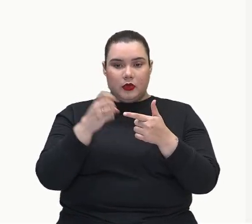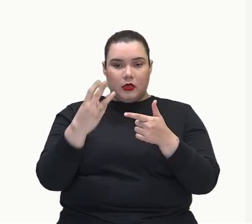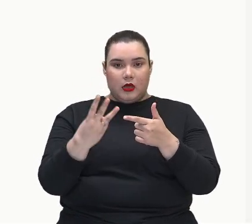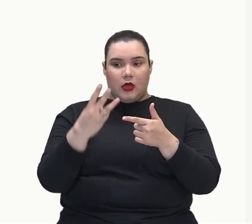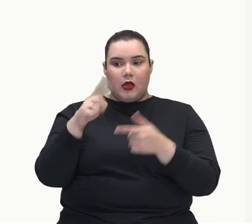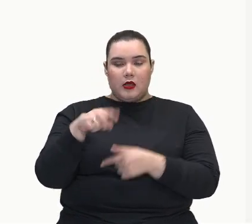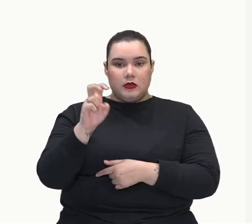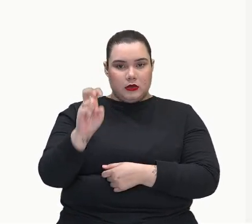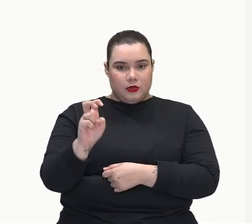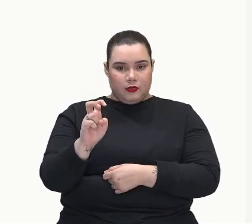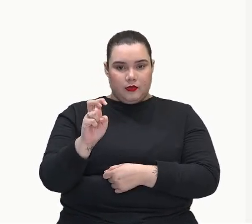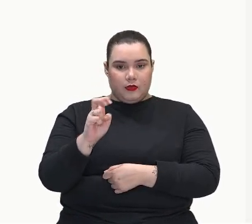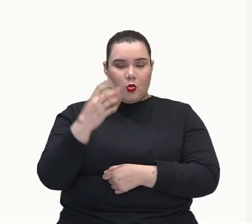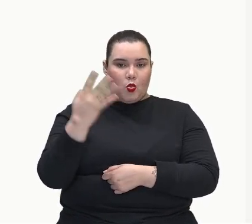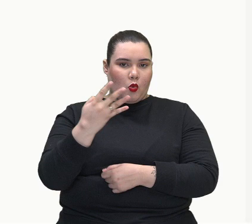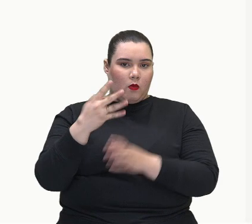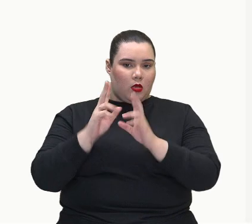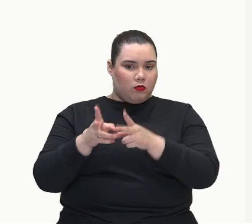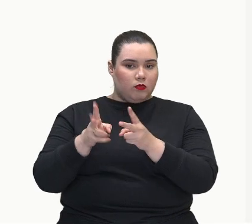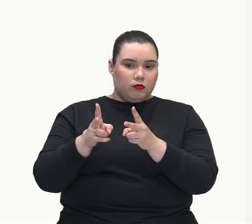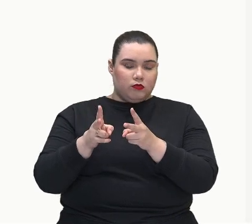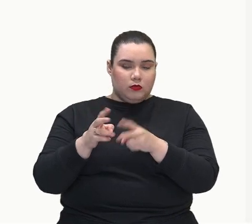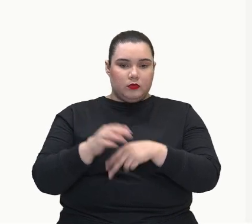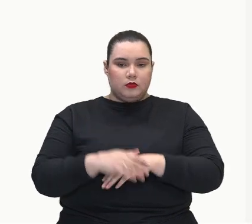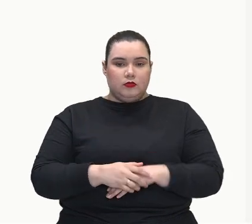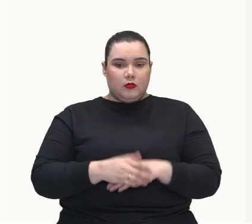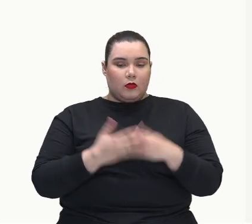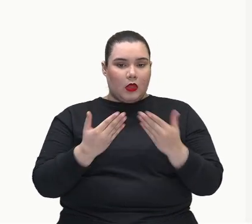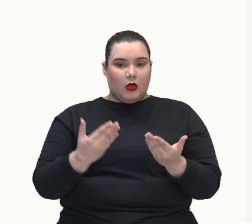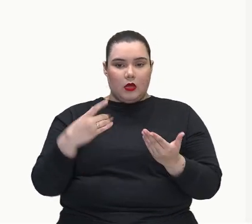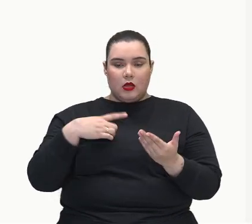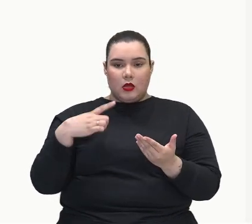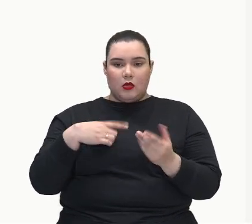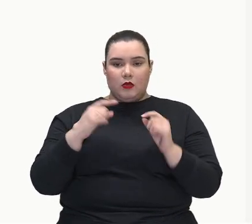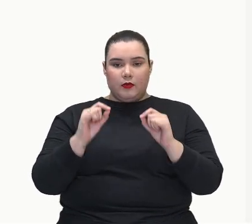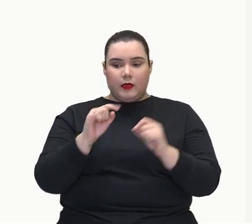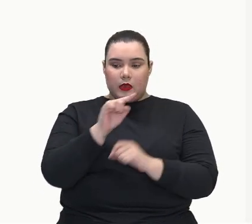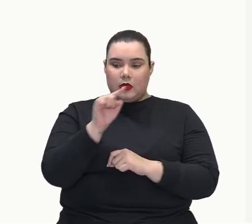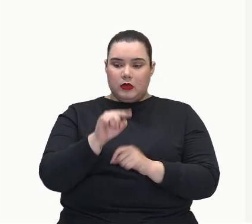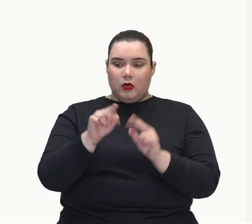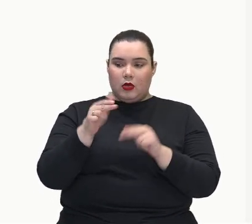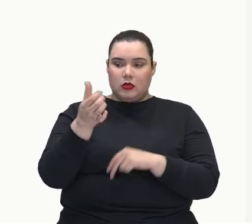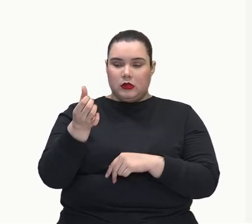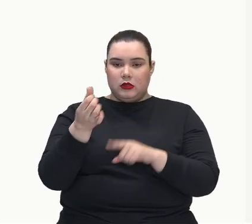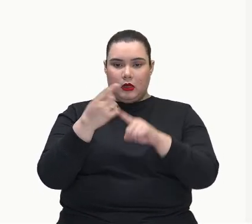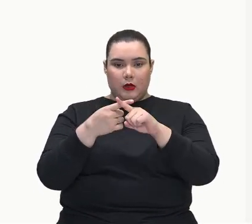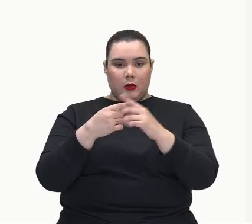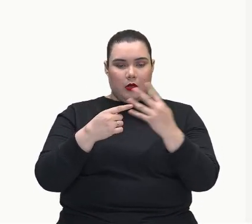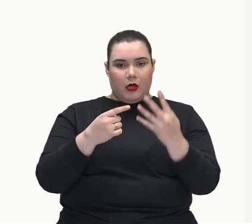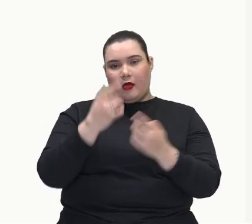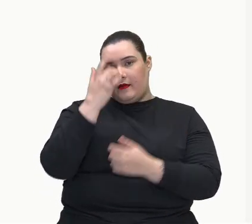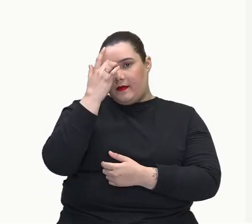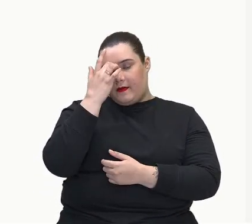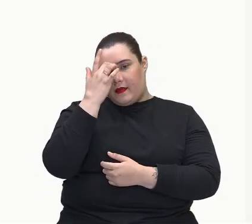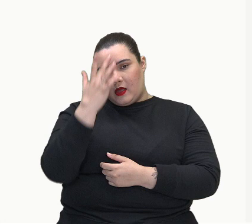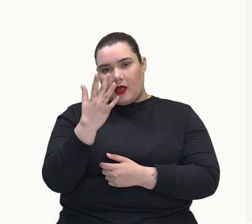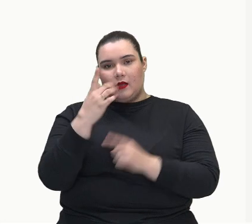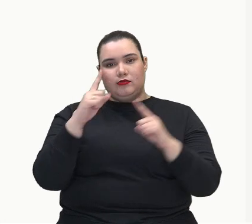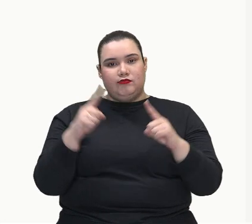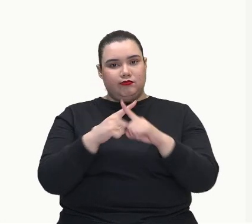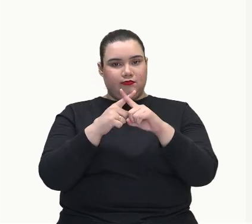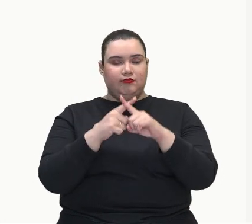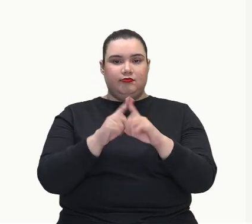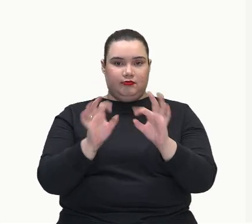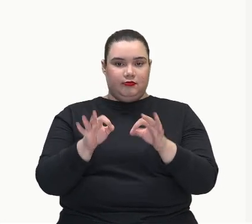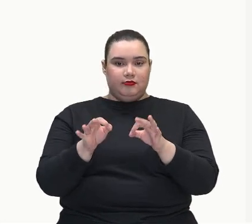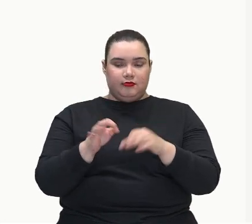no 4 a gente não mexe. Então, aí nós vamos ter z igual a 6 vezes 4, que é para facilitar a nossa multiplicação,